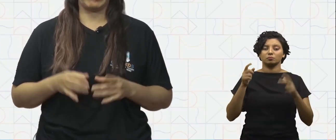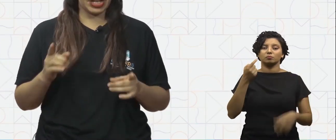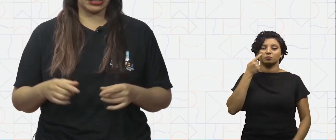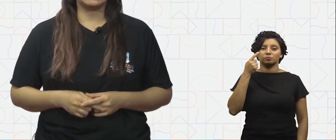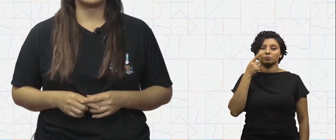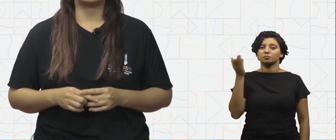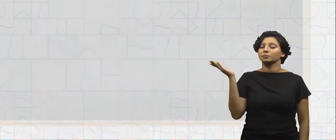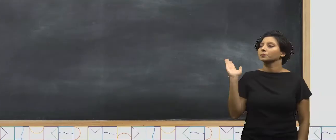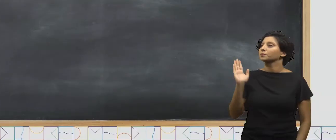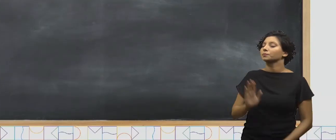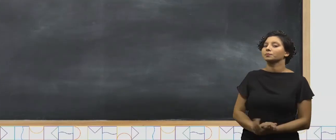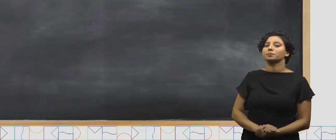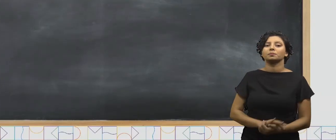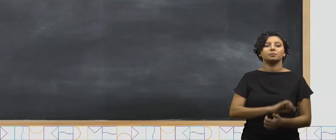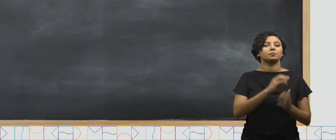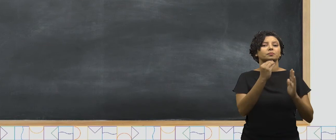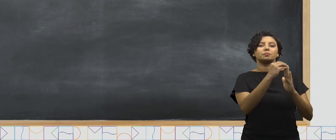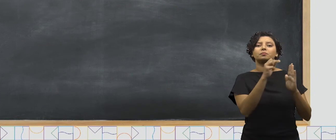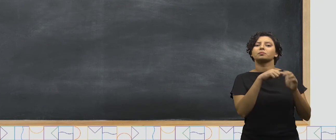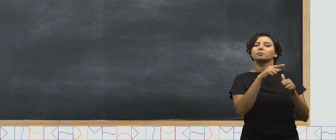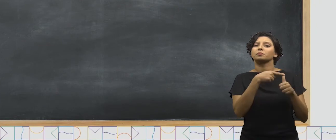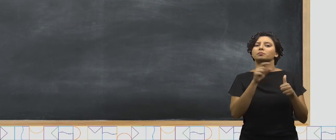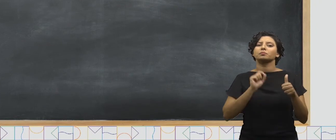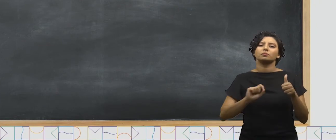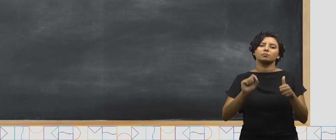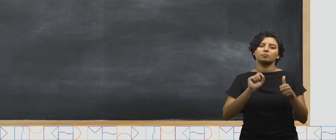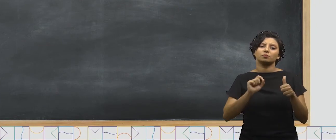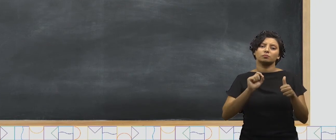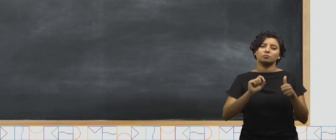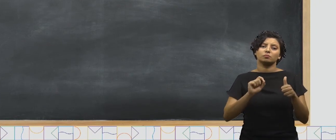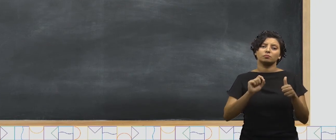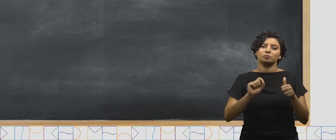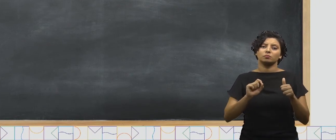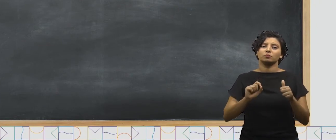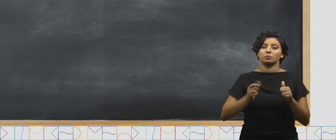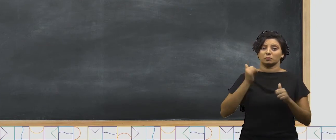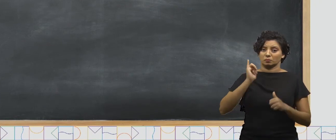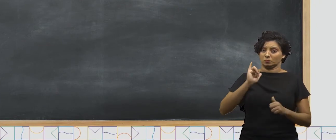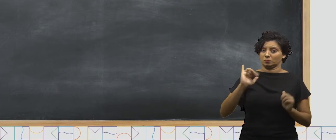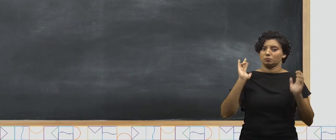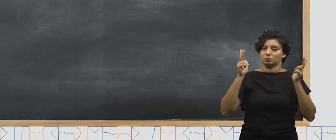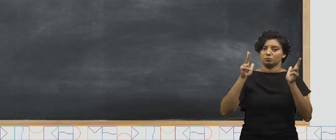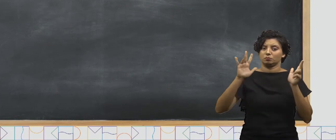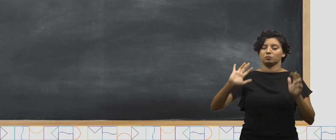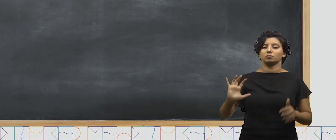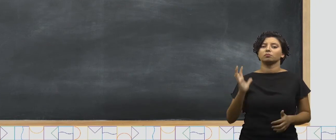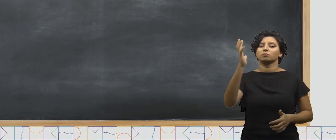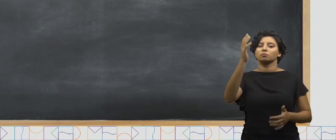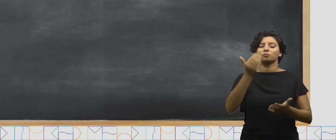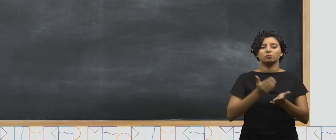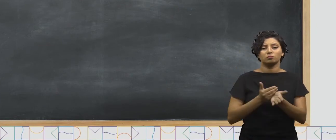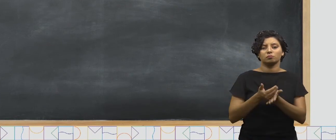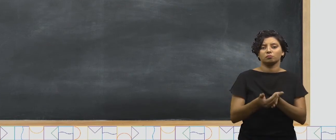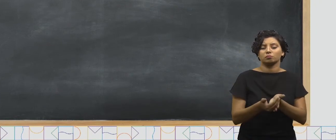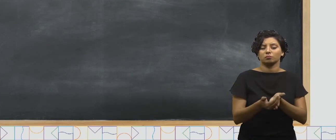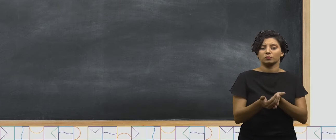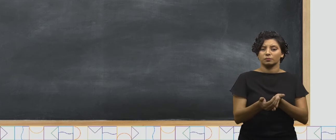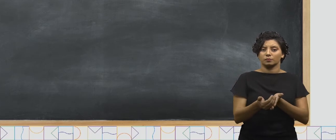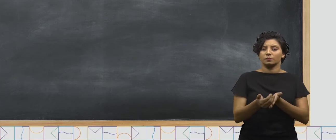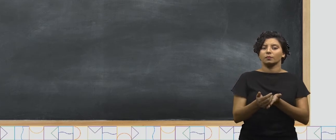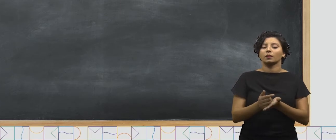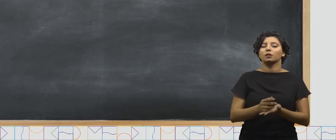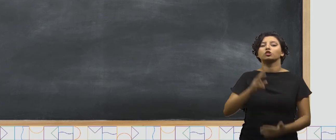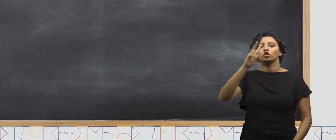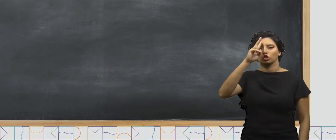aventura. Veja na tela. Primeiro elemento que deve fazer parte de uma narrativa de aventura é uma situação